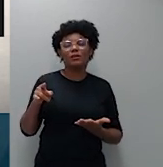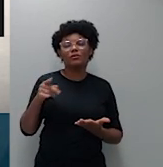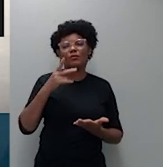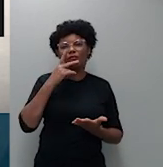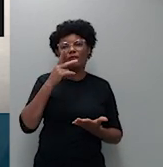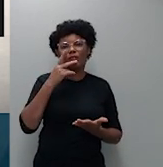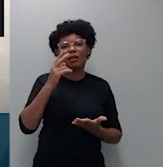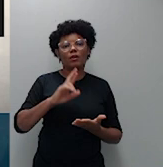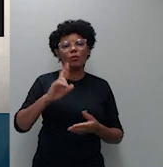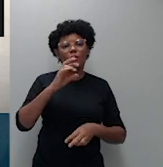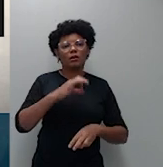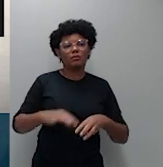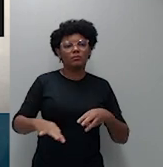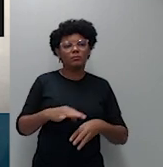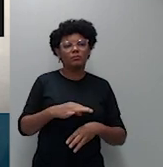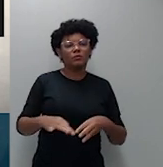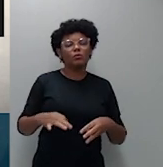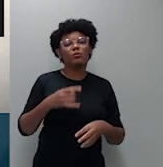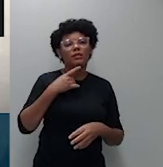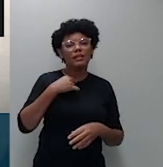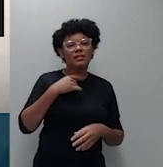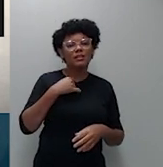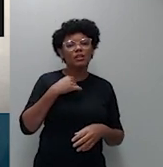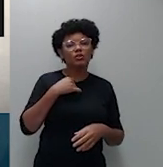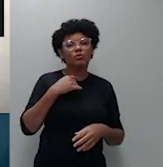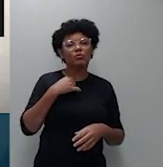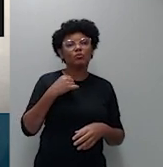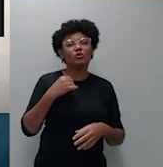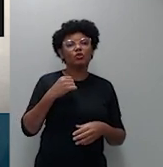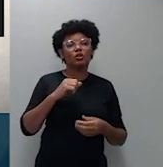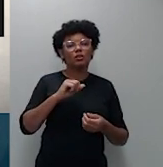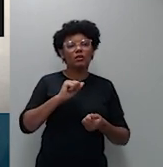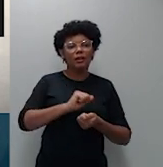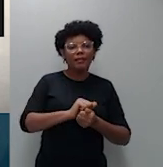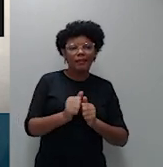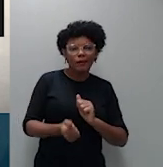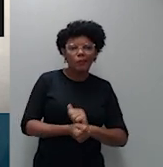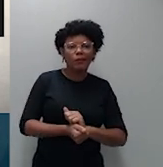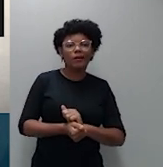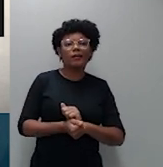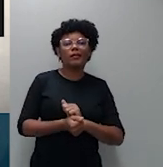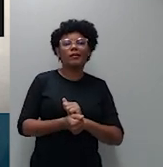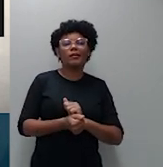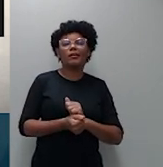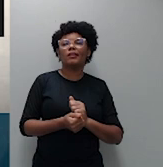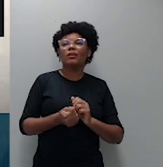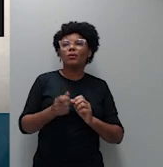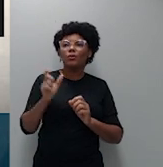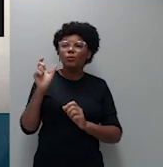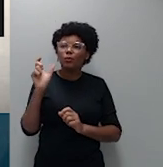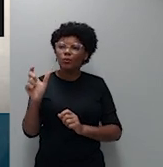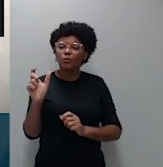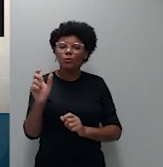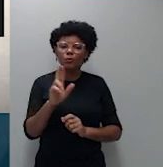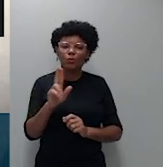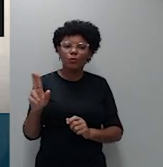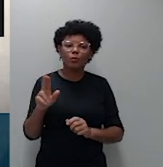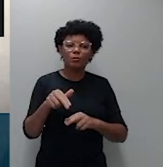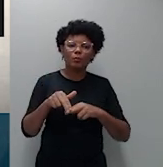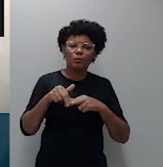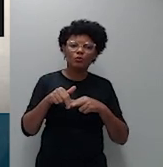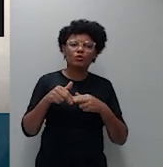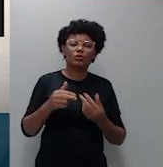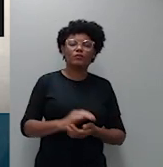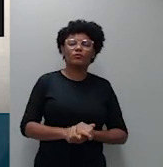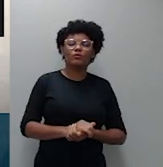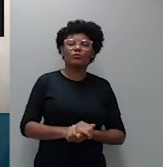o desejo de adequar o seu sobrenome por um motivo de